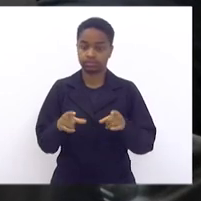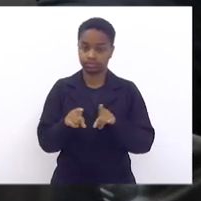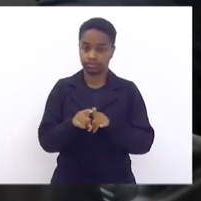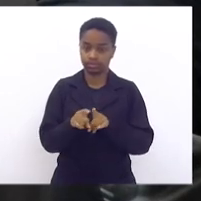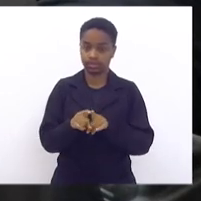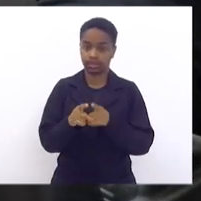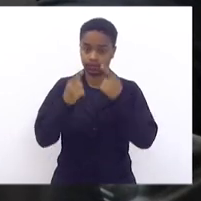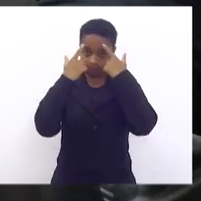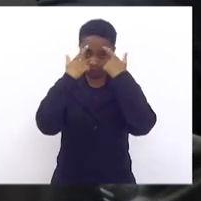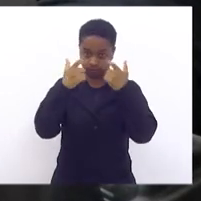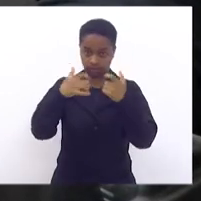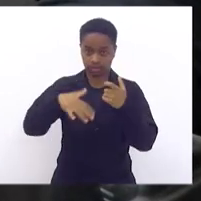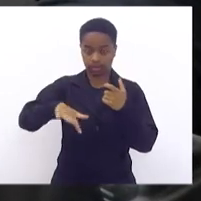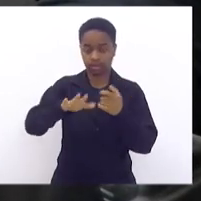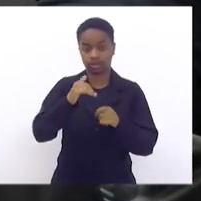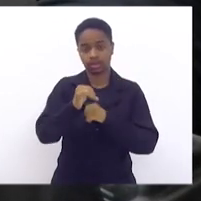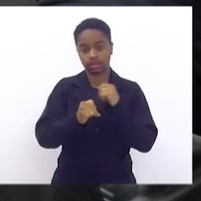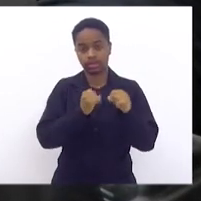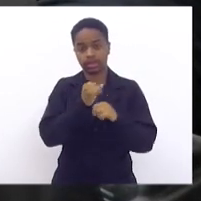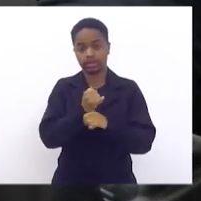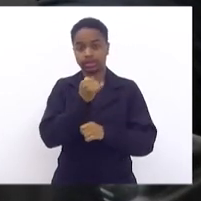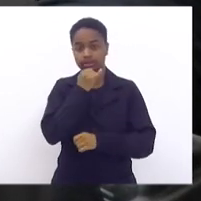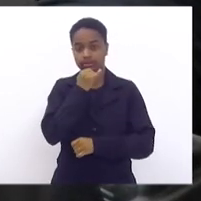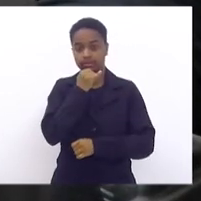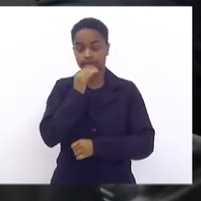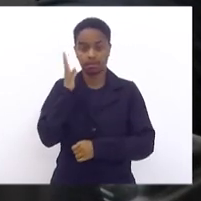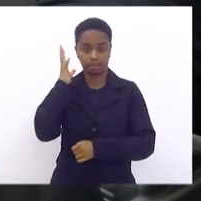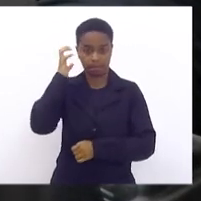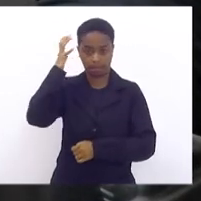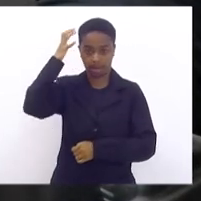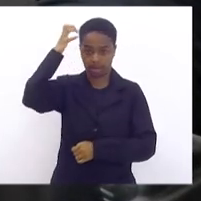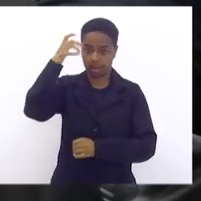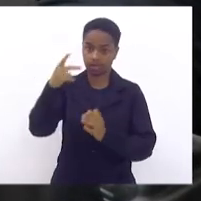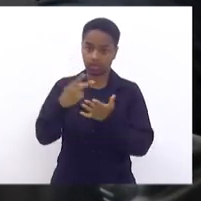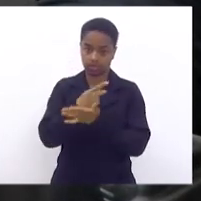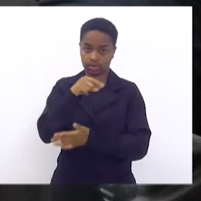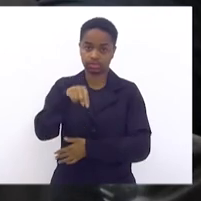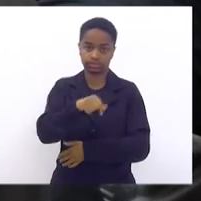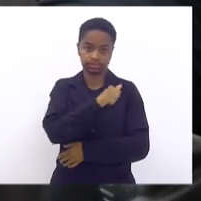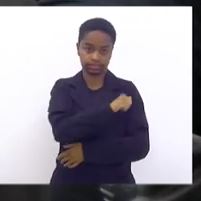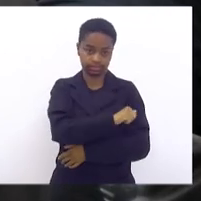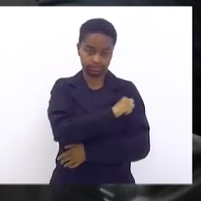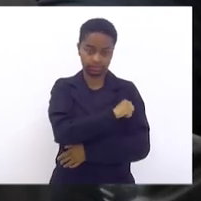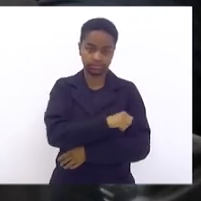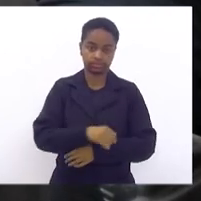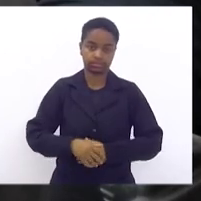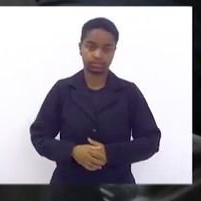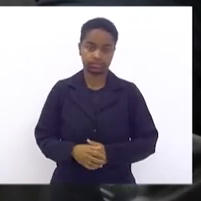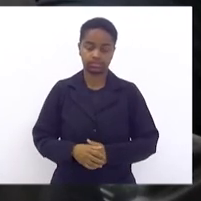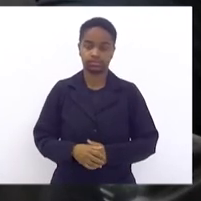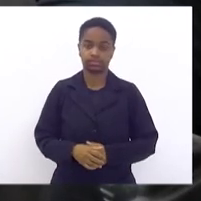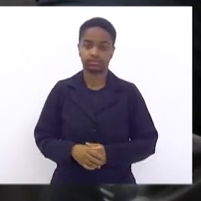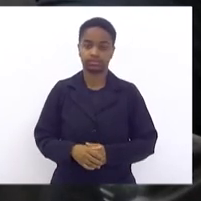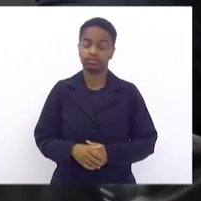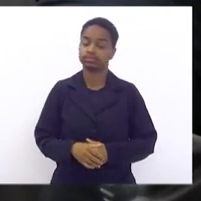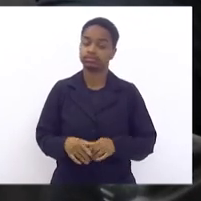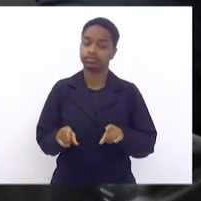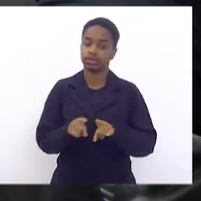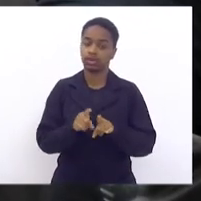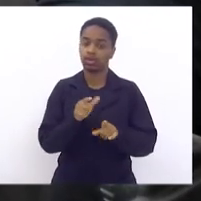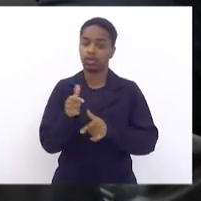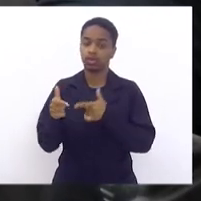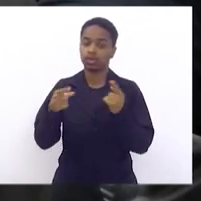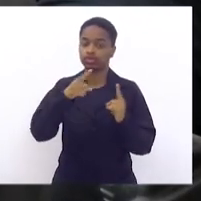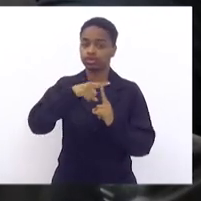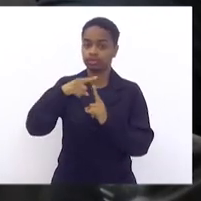na internet, com o próprio caso Marielle Franco aqui no nosso estado, né? E toda sorte de preconceito que